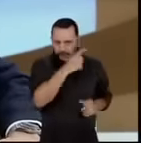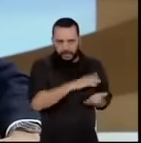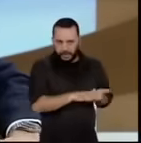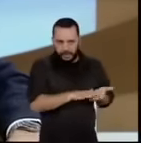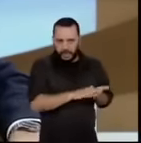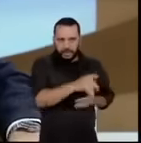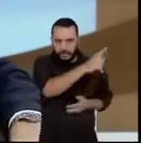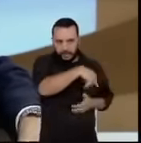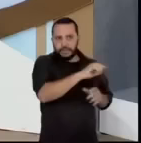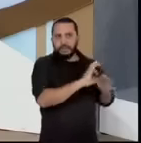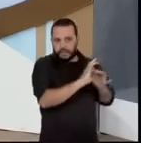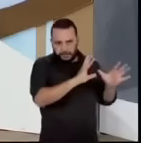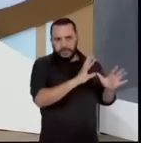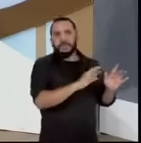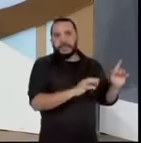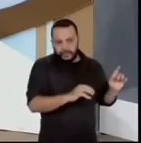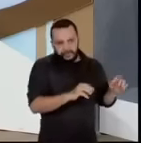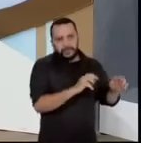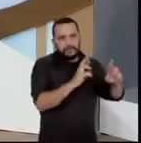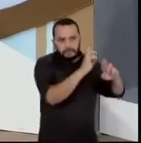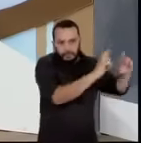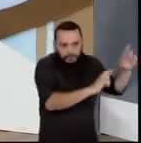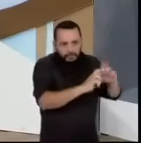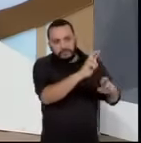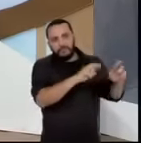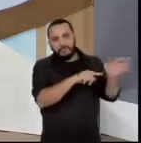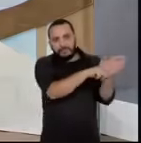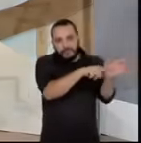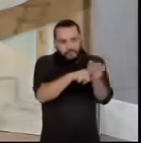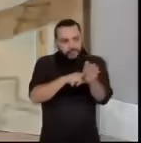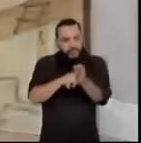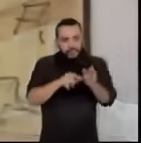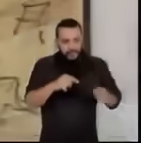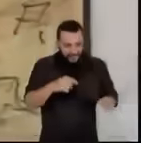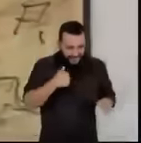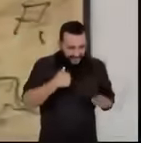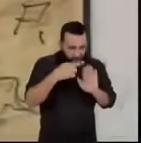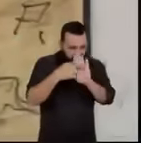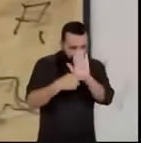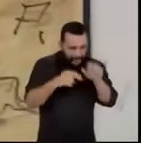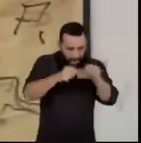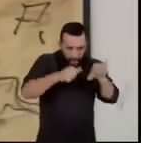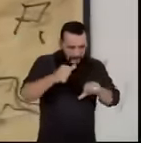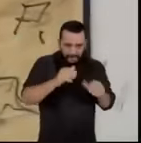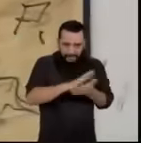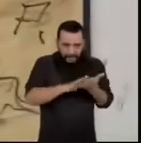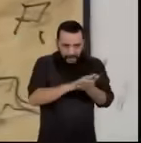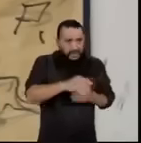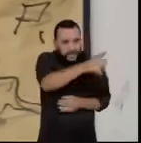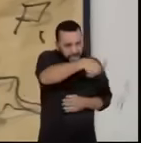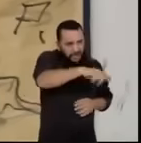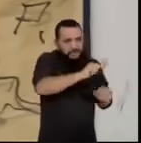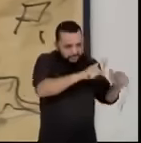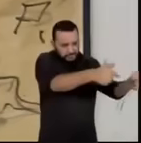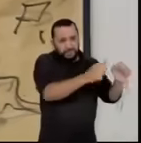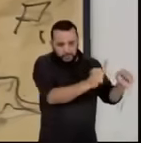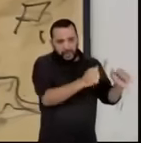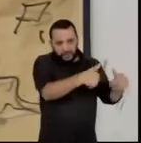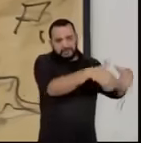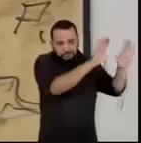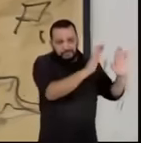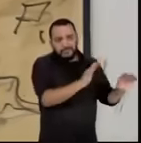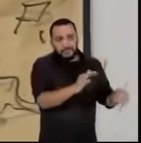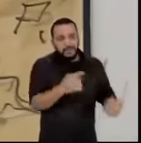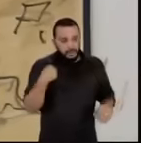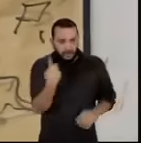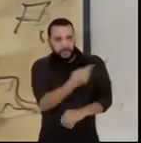determinação nesse sentido. Nós não mudamos nenhum regramento, nenhuma norma, nem nada. Então, o que eu posso lhe dizer é que, da nossa parte, não há nenhuma